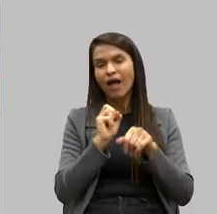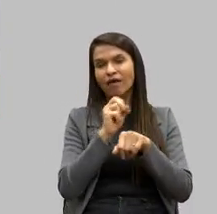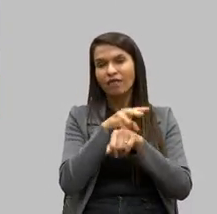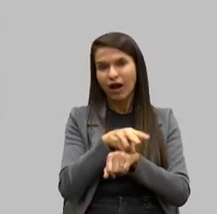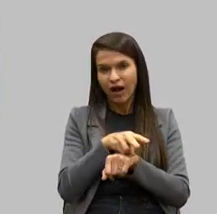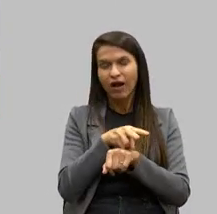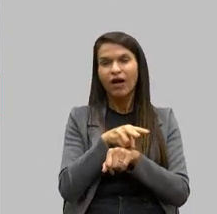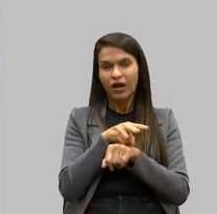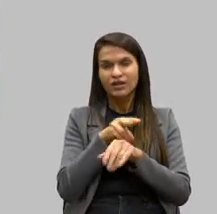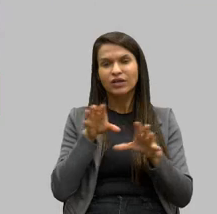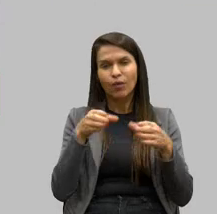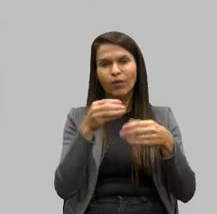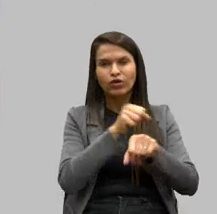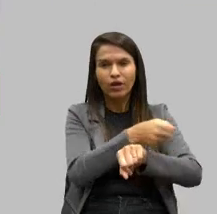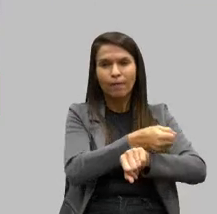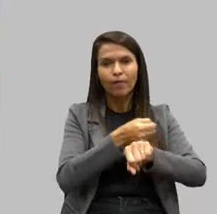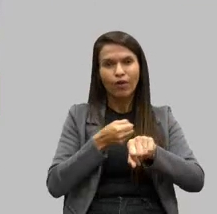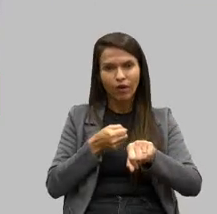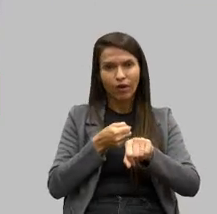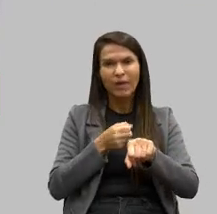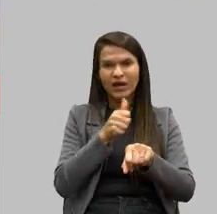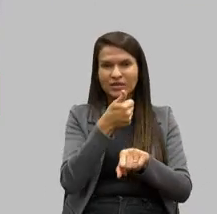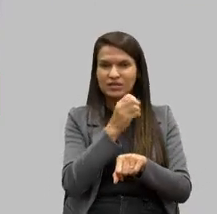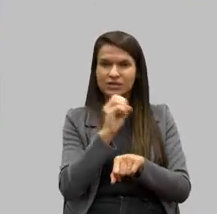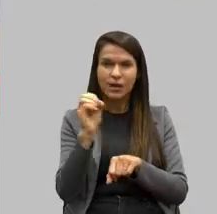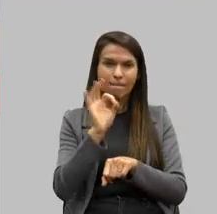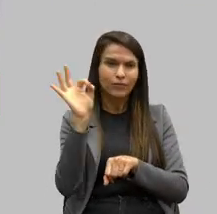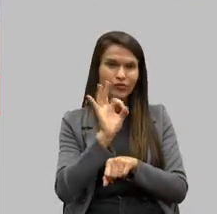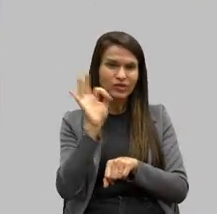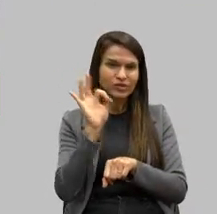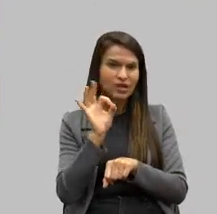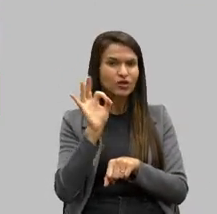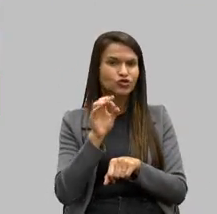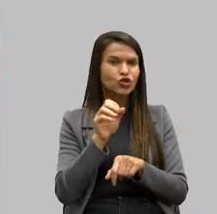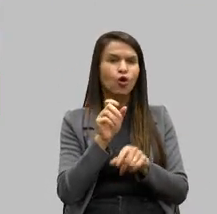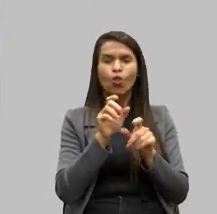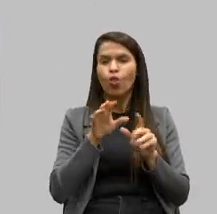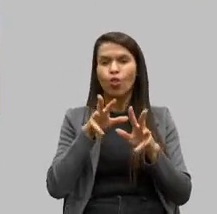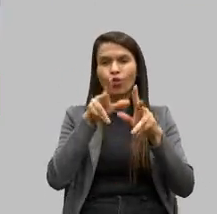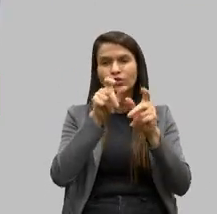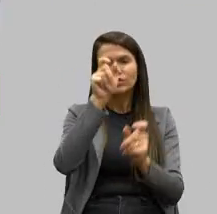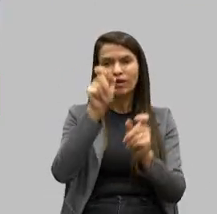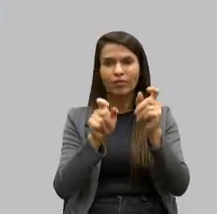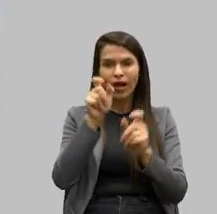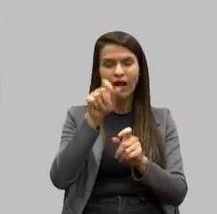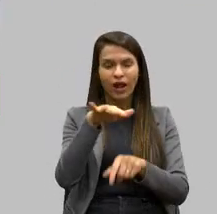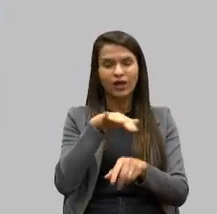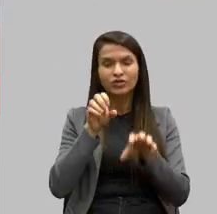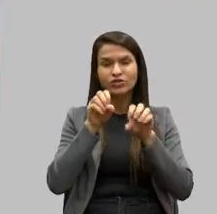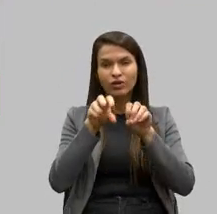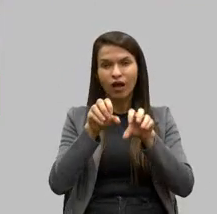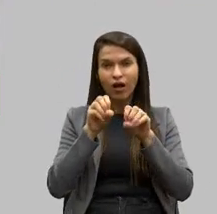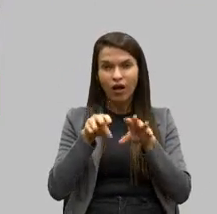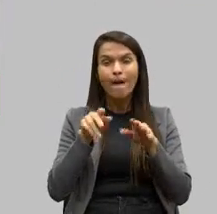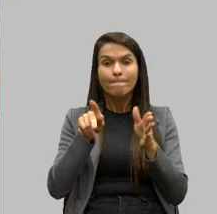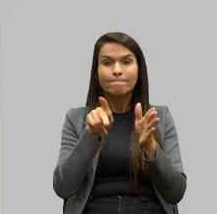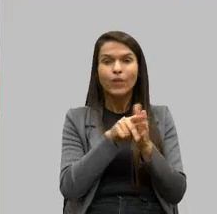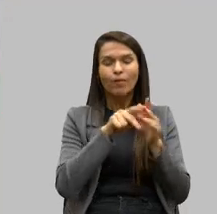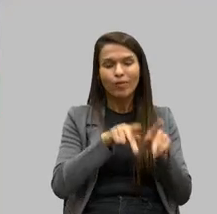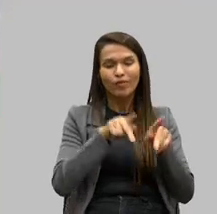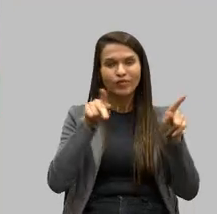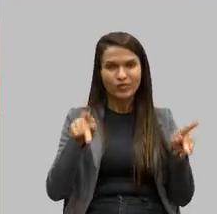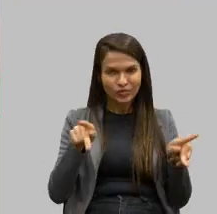comunidades quilombolas para 100% do universo dos trabalhadores em educação. Então, específico para professor